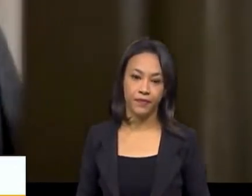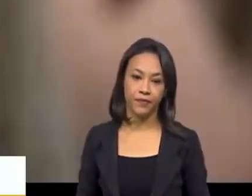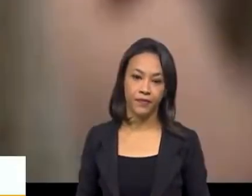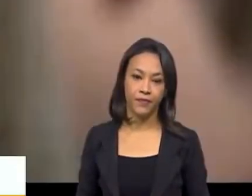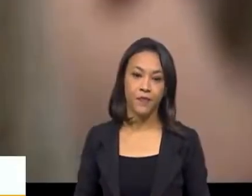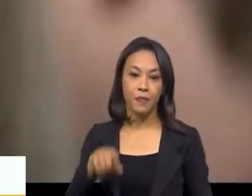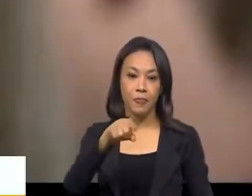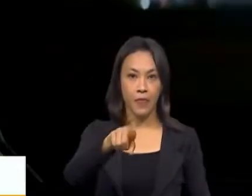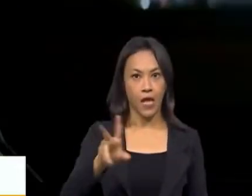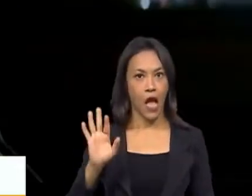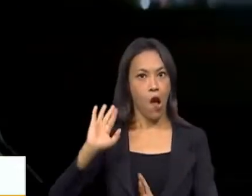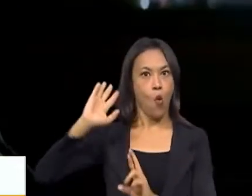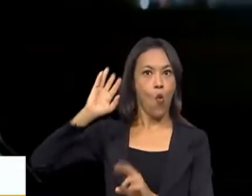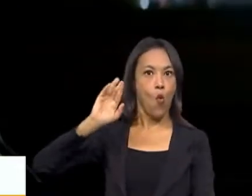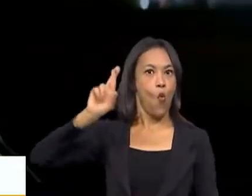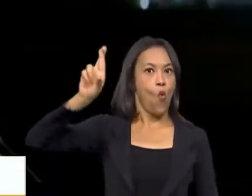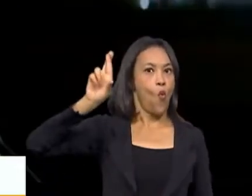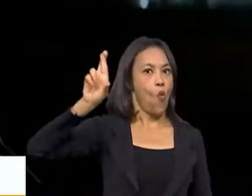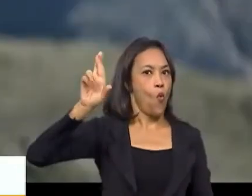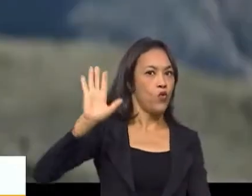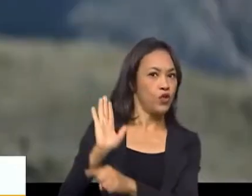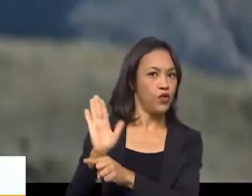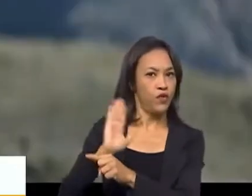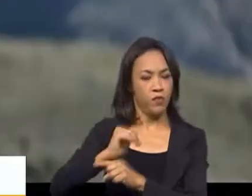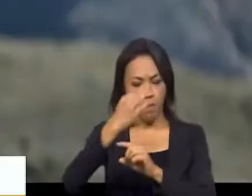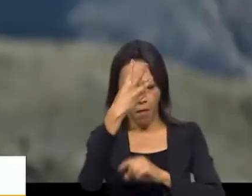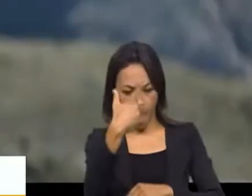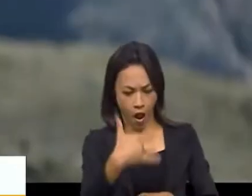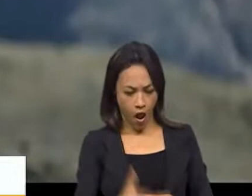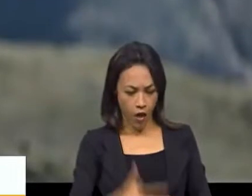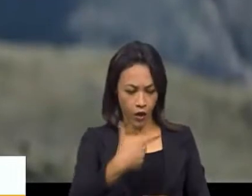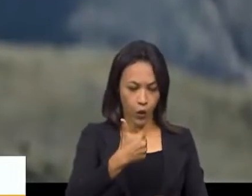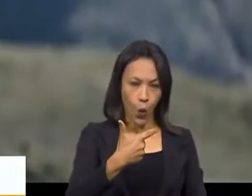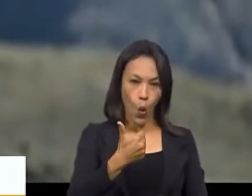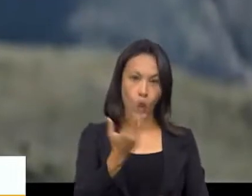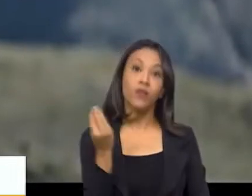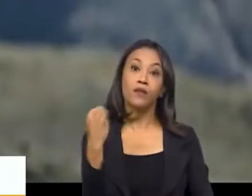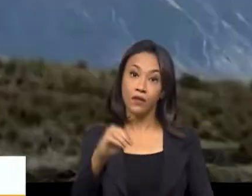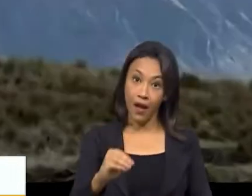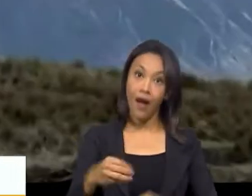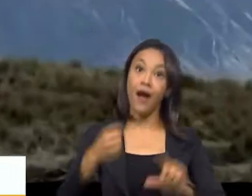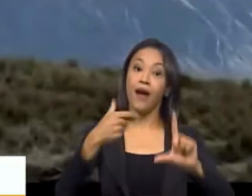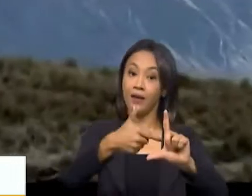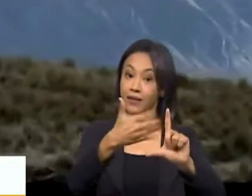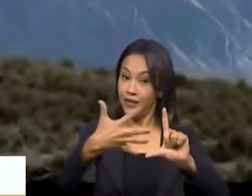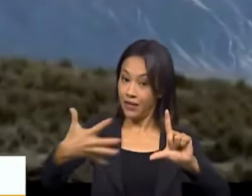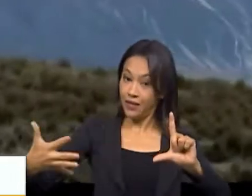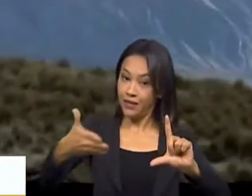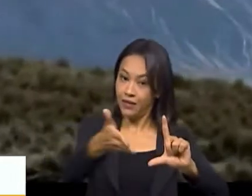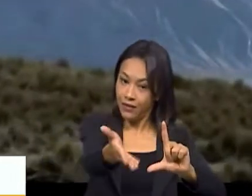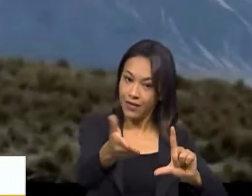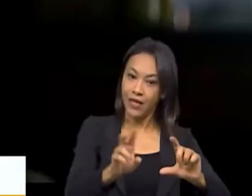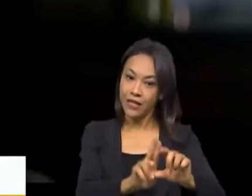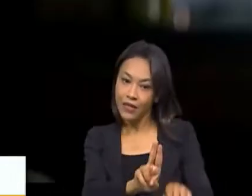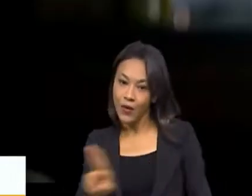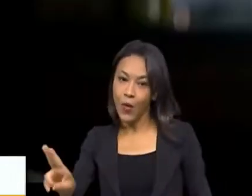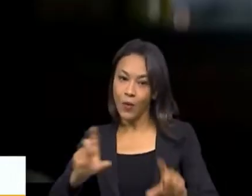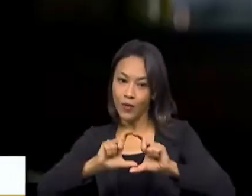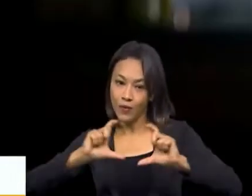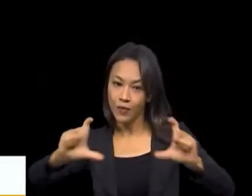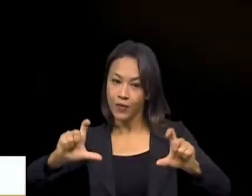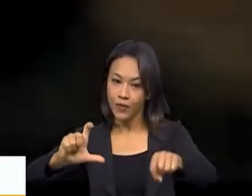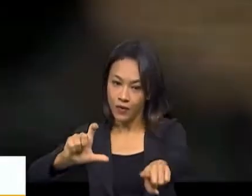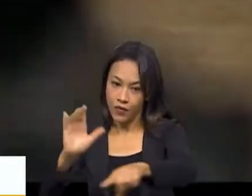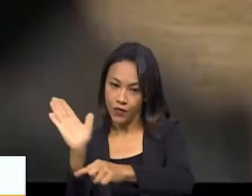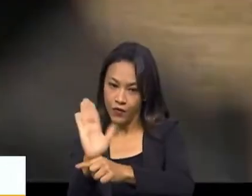O líder de indicações em 12 categorias está na Netflix. Wessner, Ataque dos Cães, dirigido por